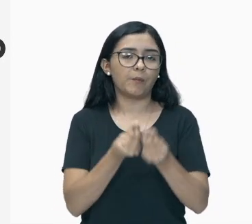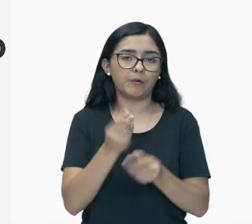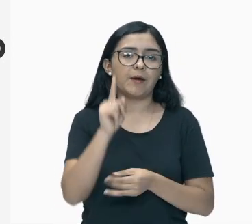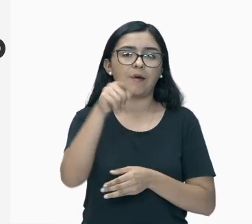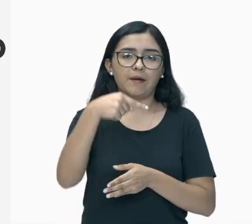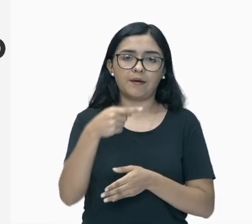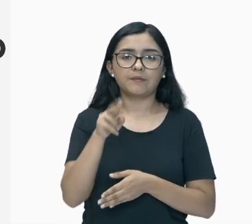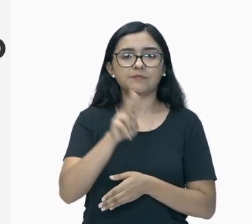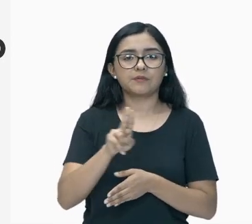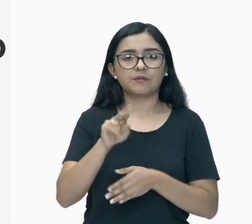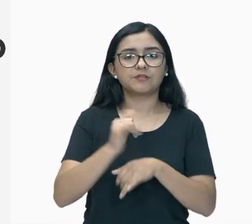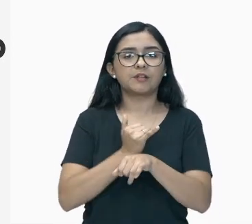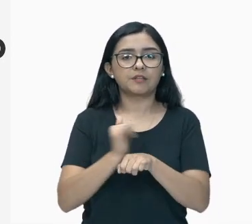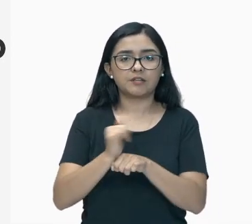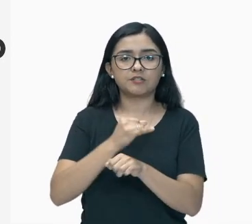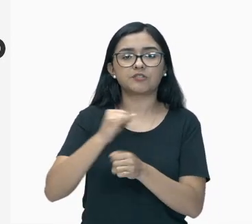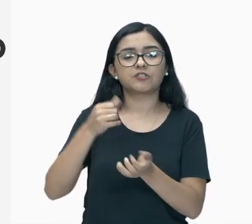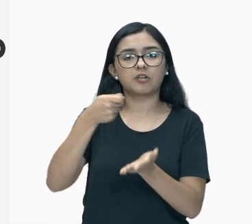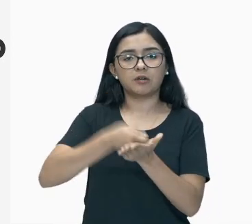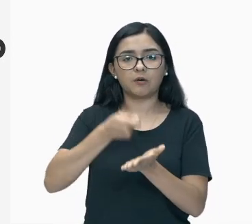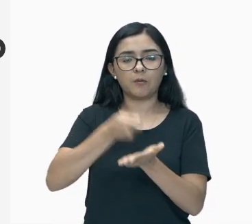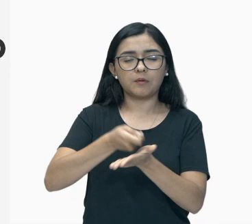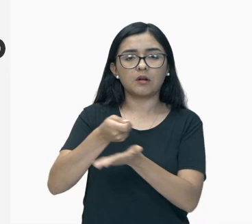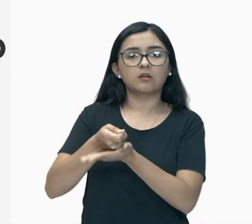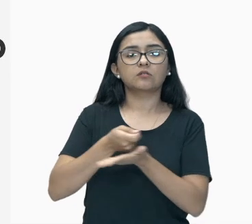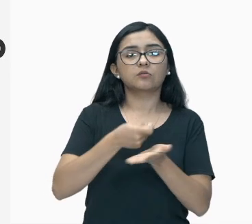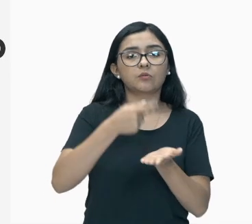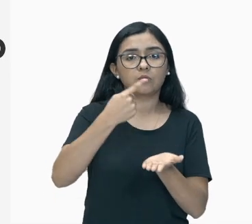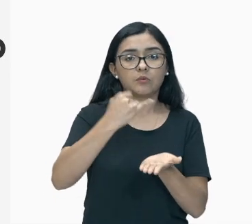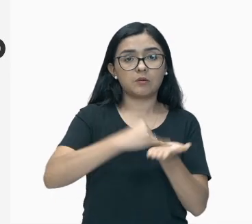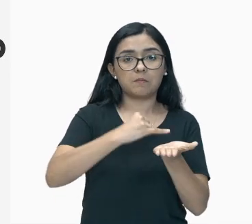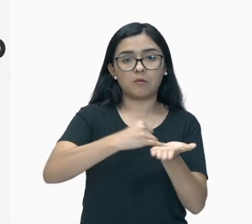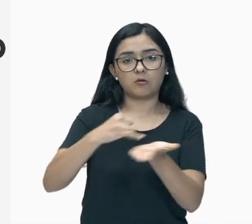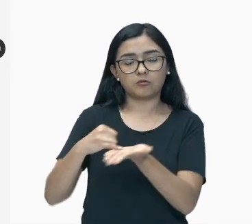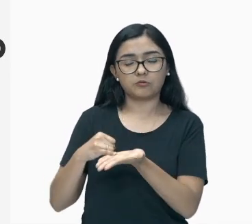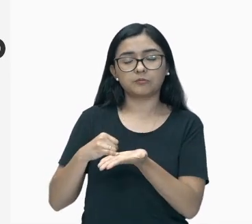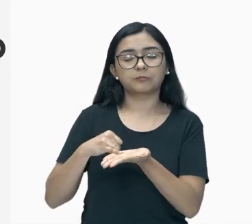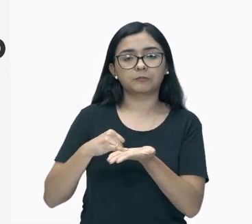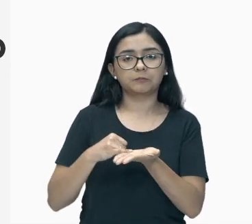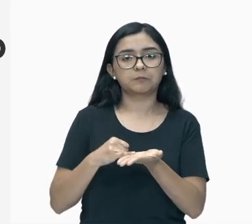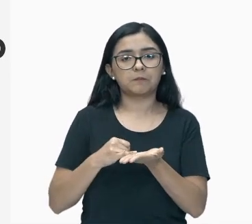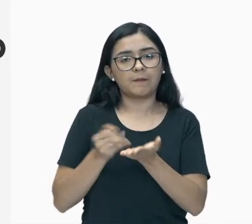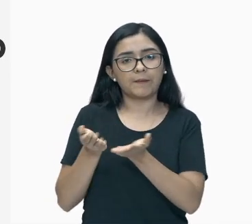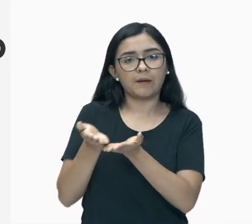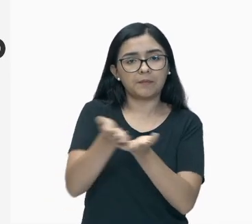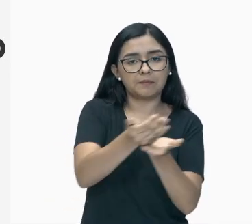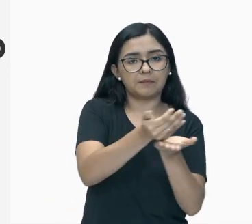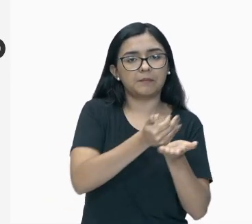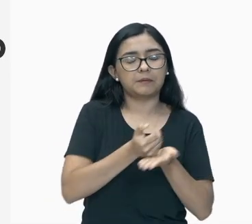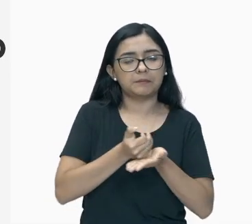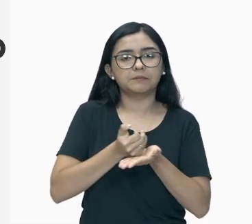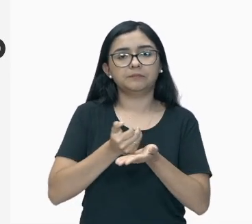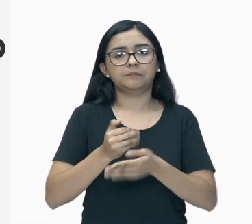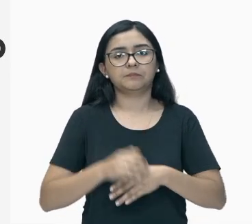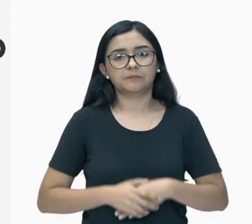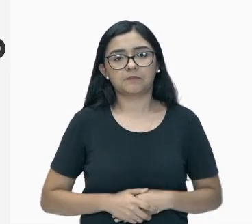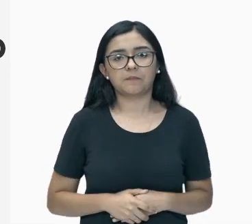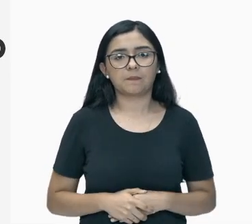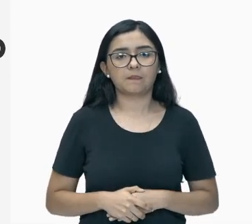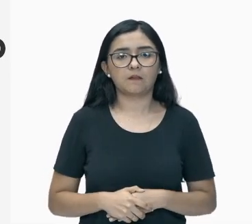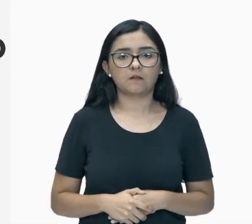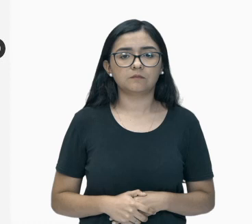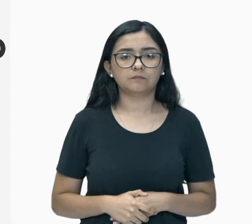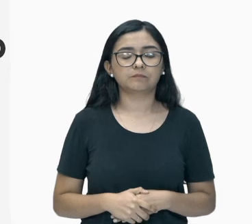era taxando aí os colonos, cobrando imposto, não é isso? Impostos e taxas dos colonos.